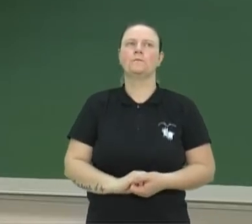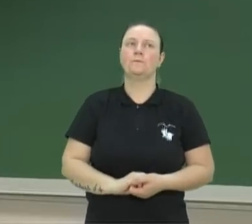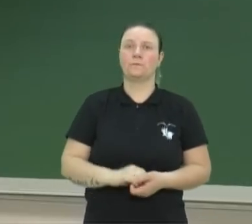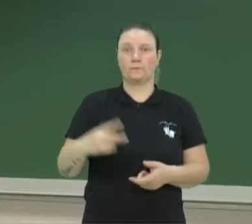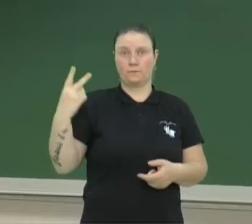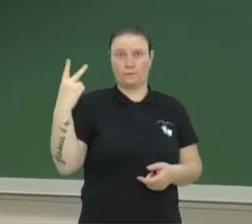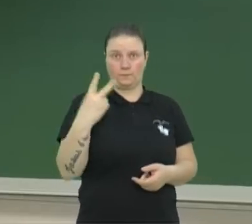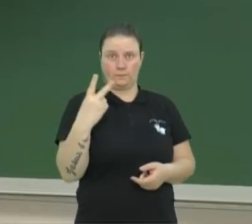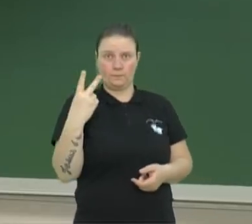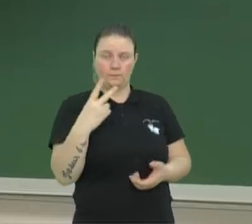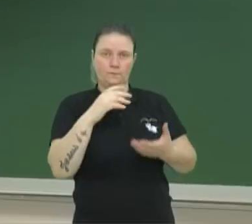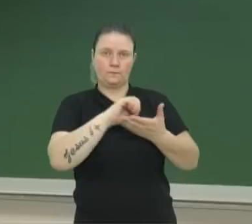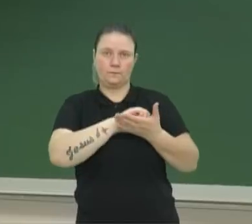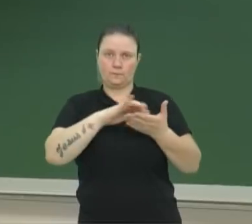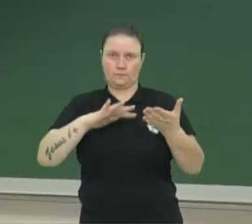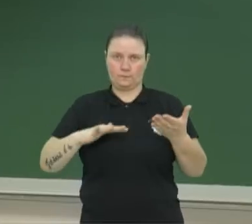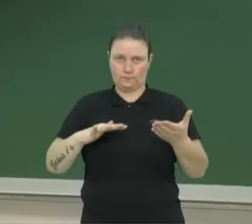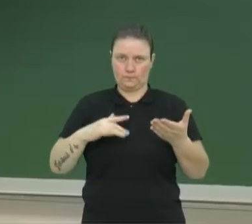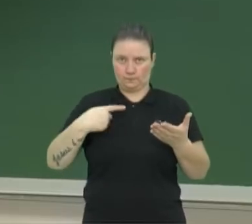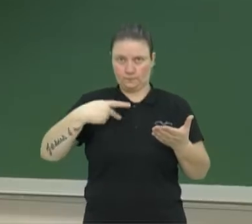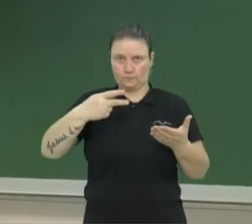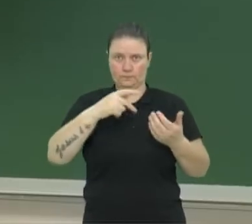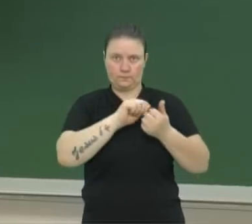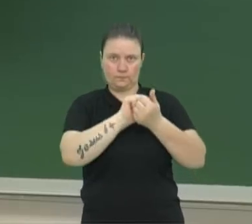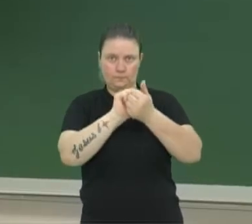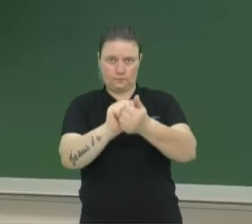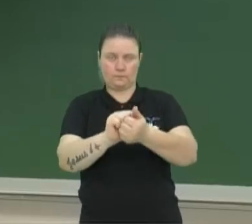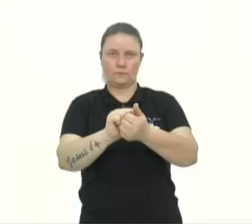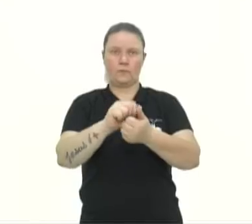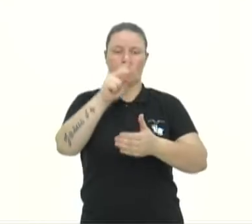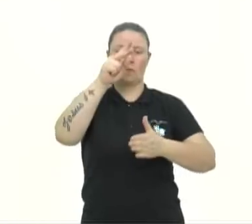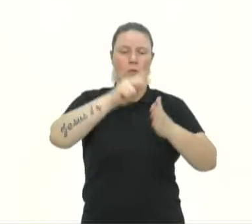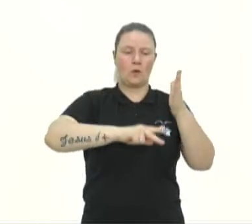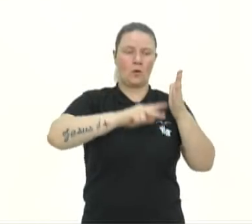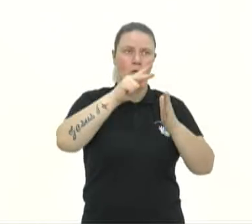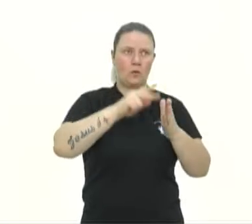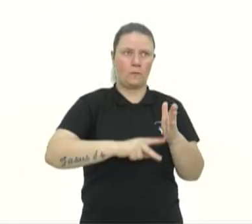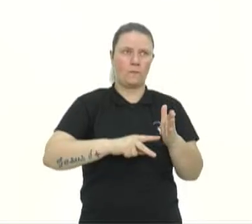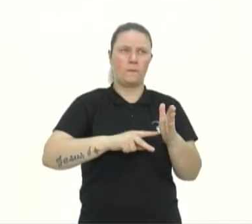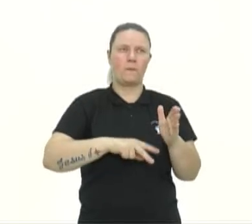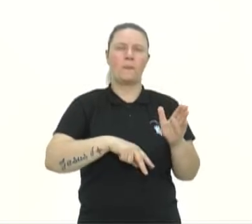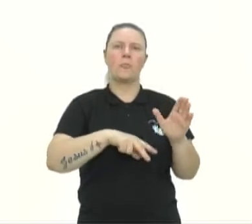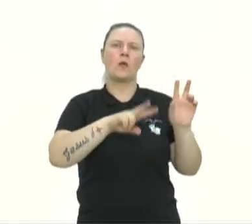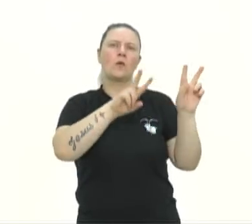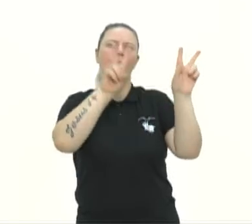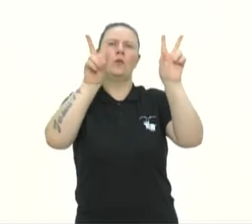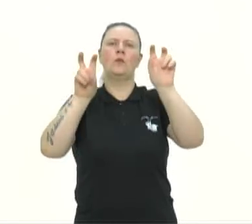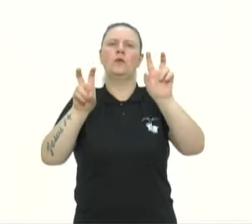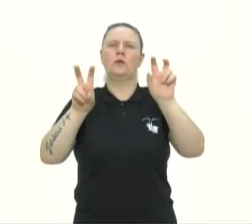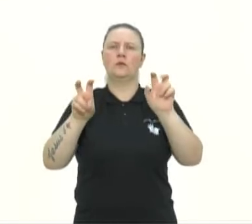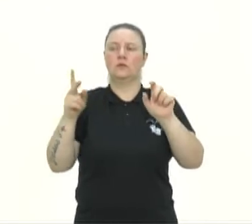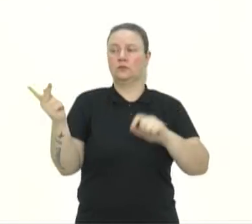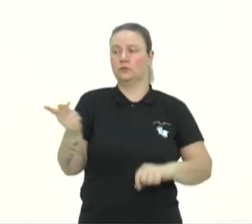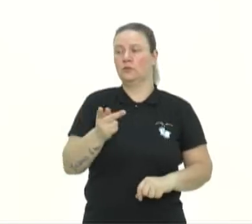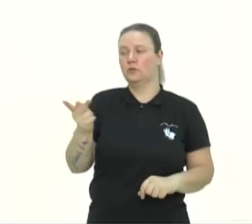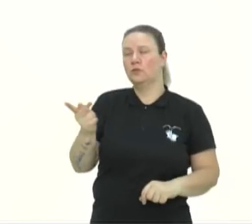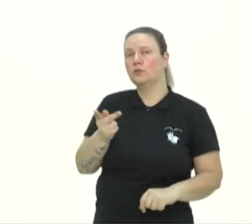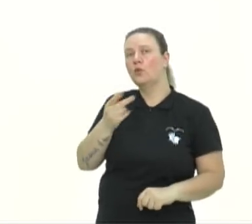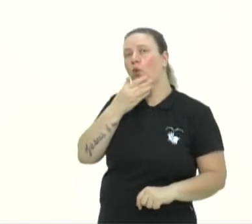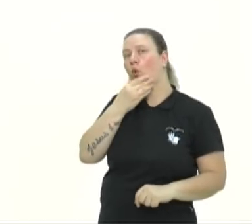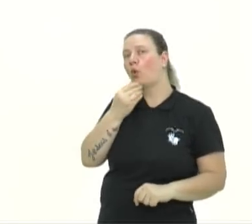segunda atividade aqui para nós fazermos juntos. Leia o trecho que marca a abertura do causo Dois Caboclos da